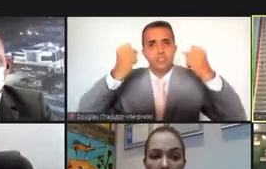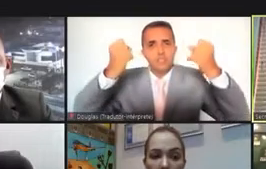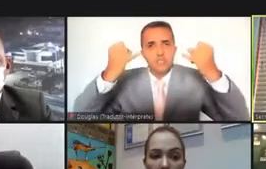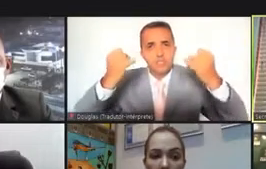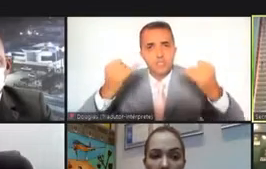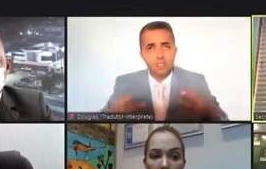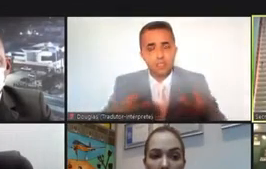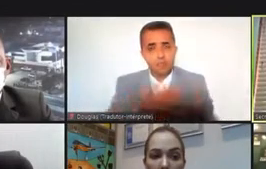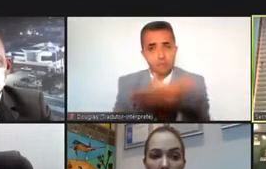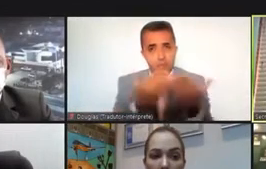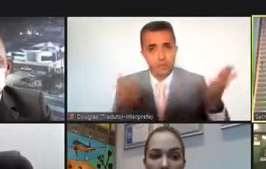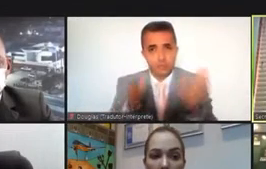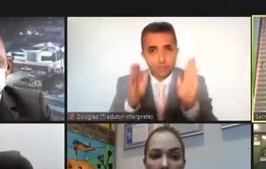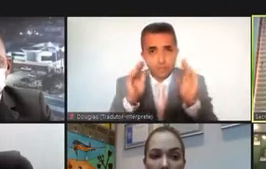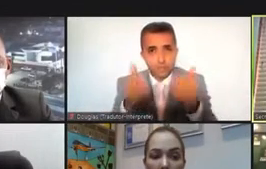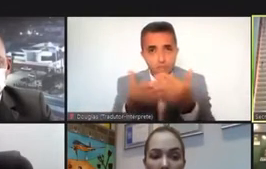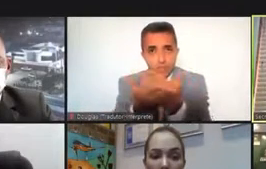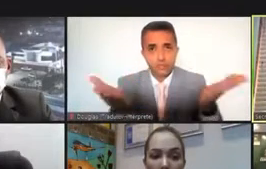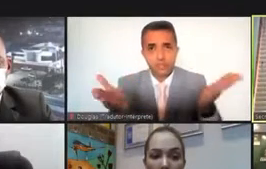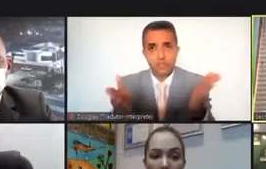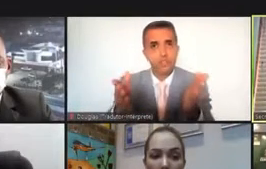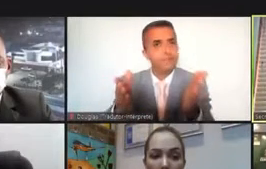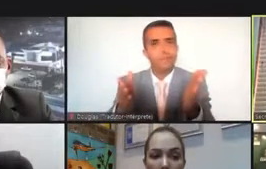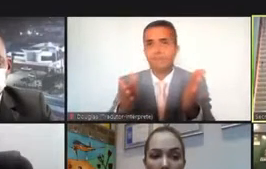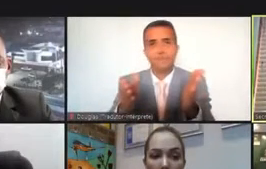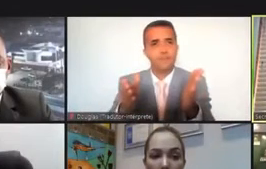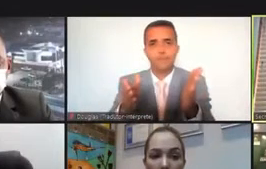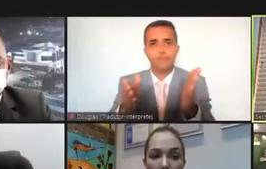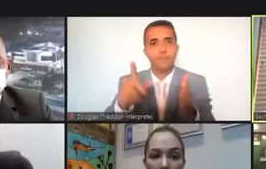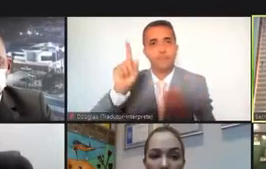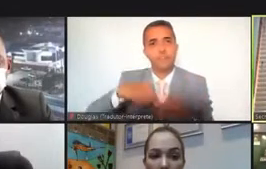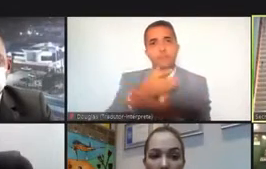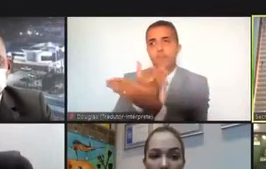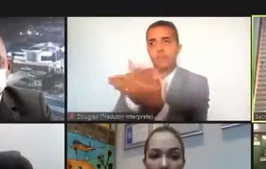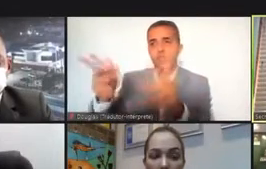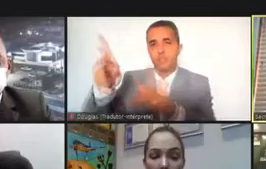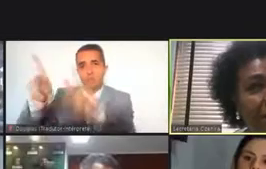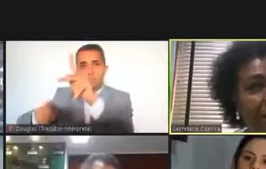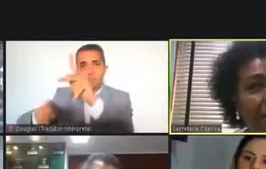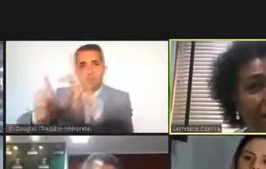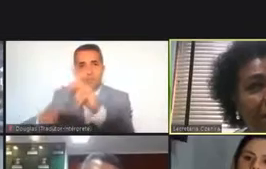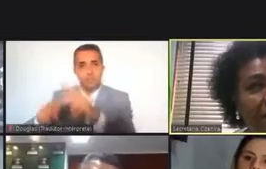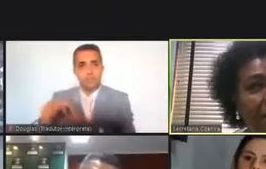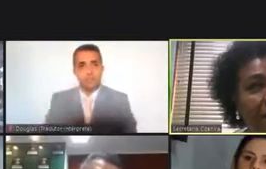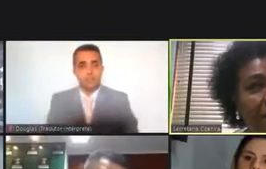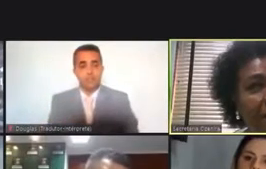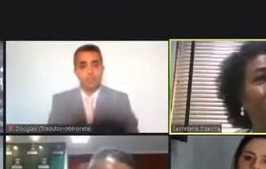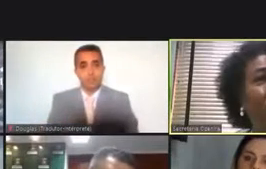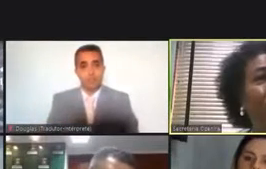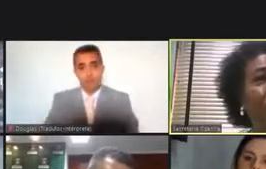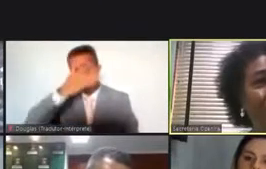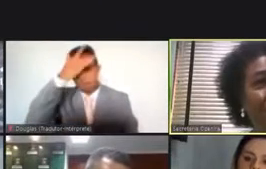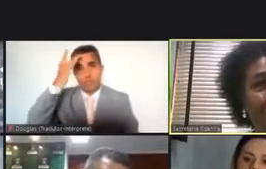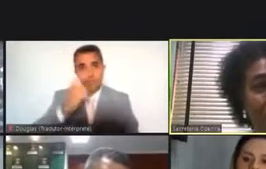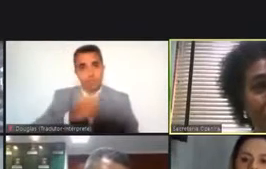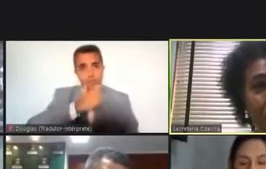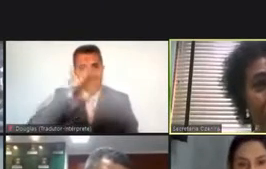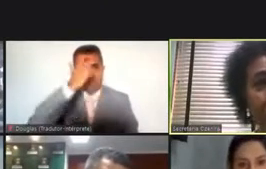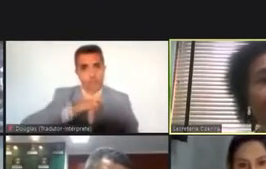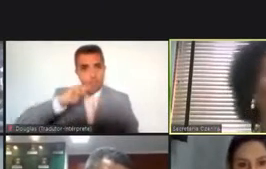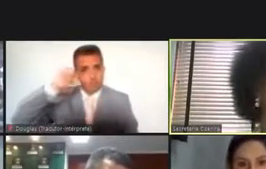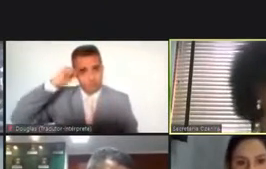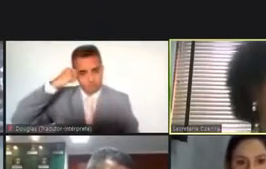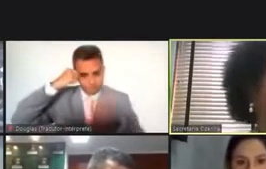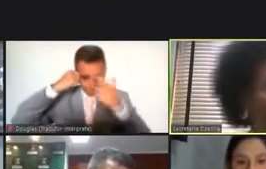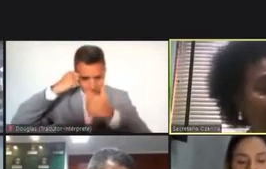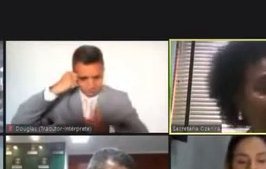população. Não se define uma pessoa pela cor, tá? Eu tenho uma história de vida